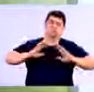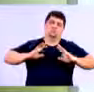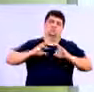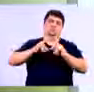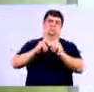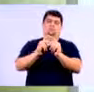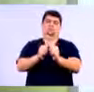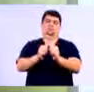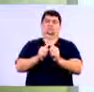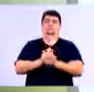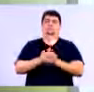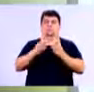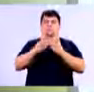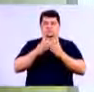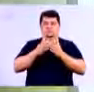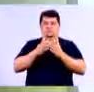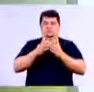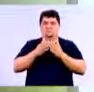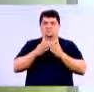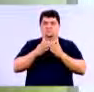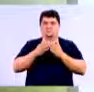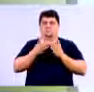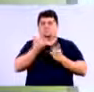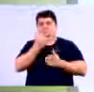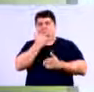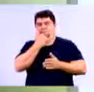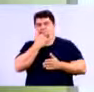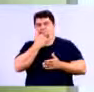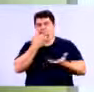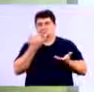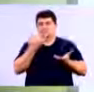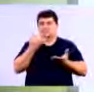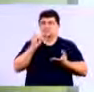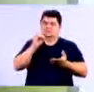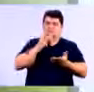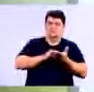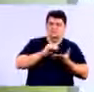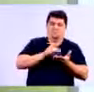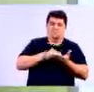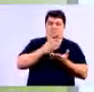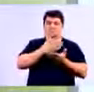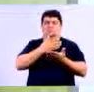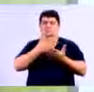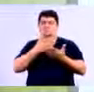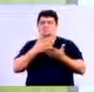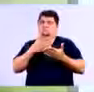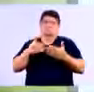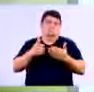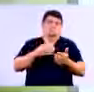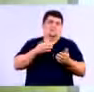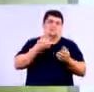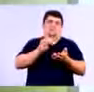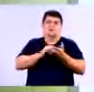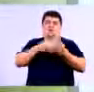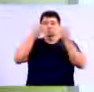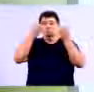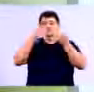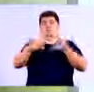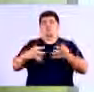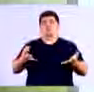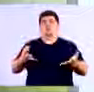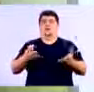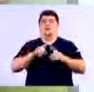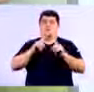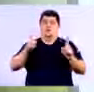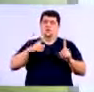todos. Pedimos, pelo menos eu peço desculpa, né, se a gente falhou em algum momento, né, deixou de explicar alguma coisa, mas